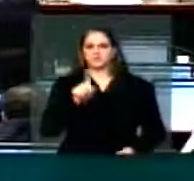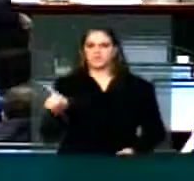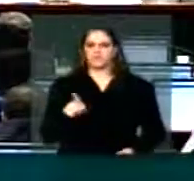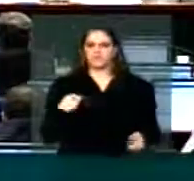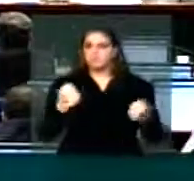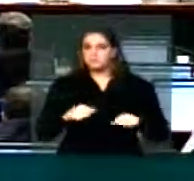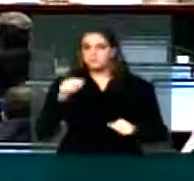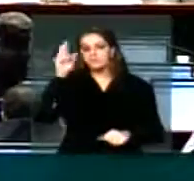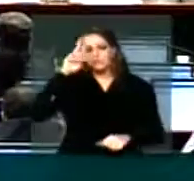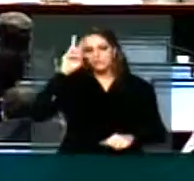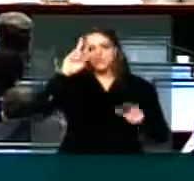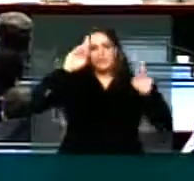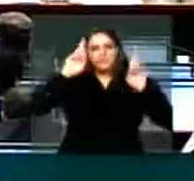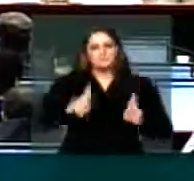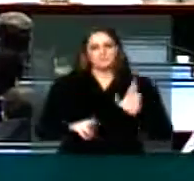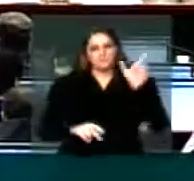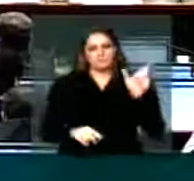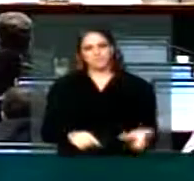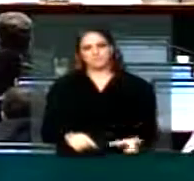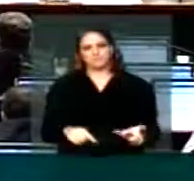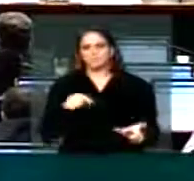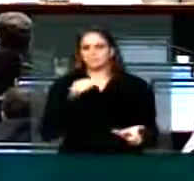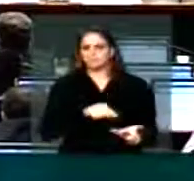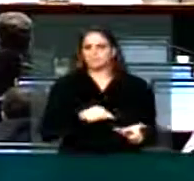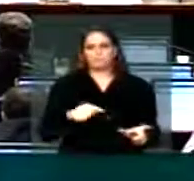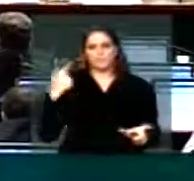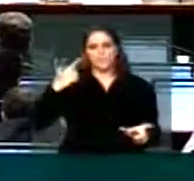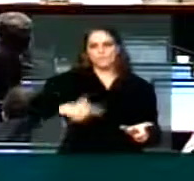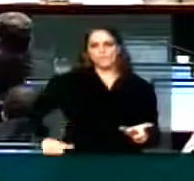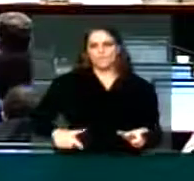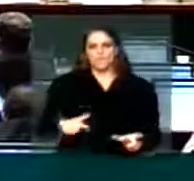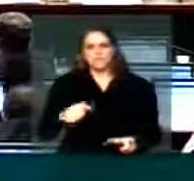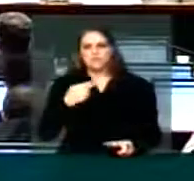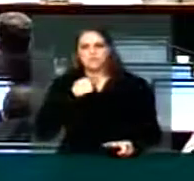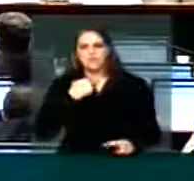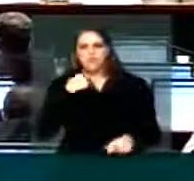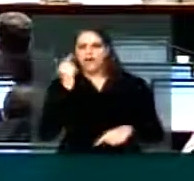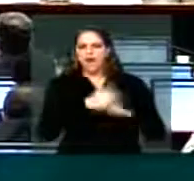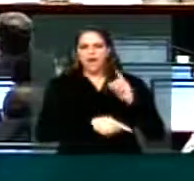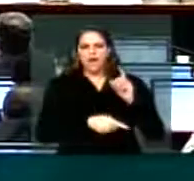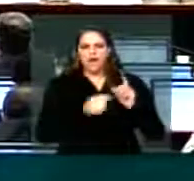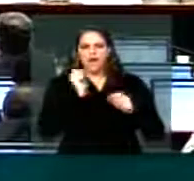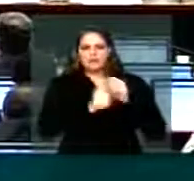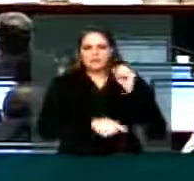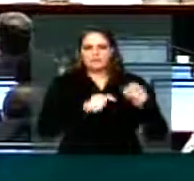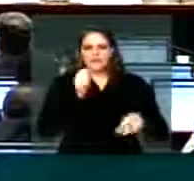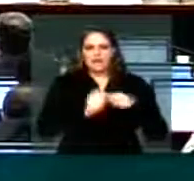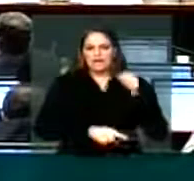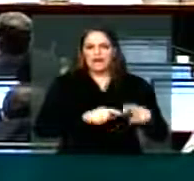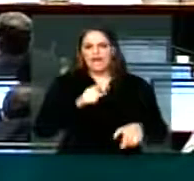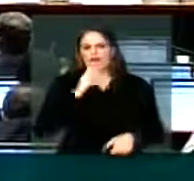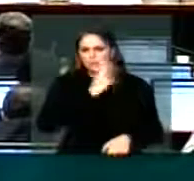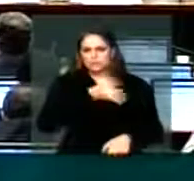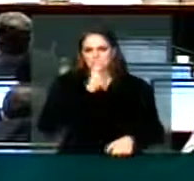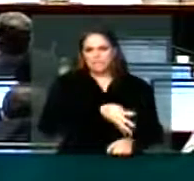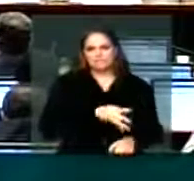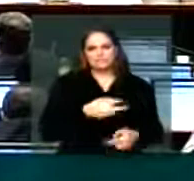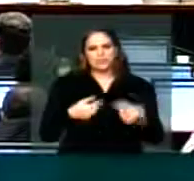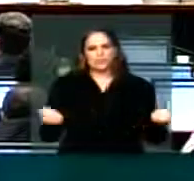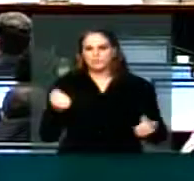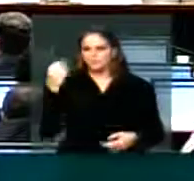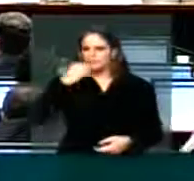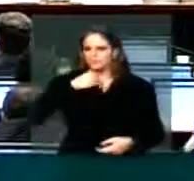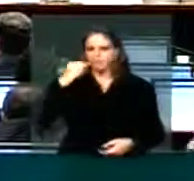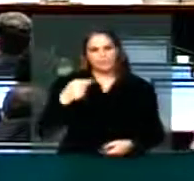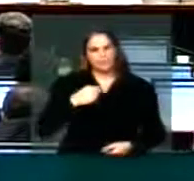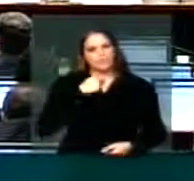aplicações definitivamente elas não podem ser atacadas com base em acusações tão frágeis elas não